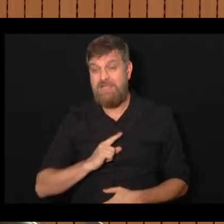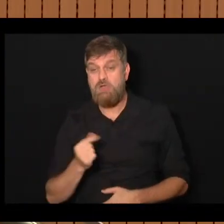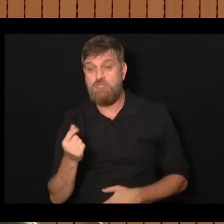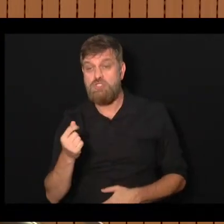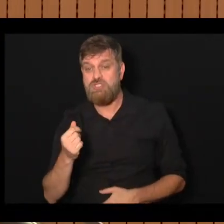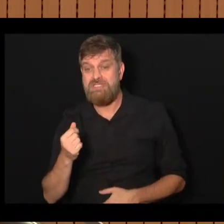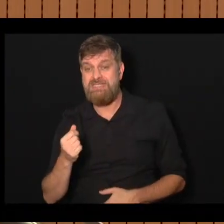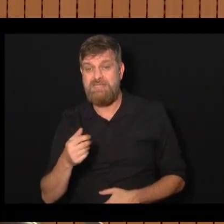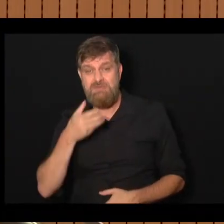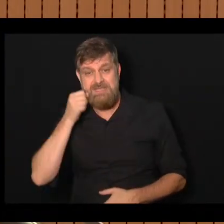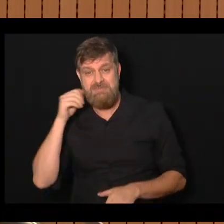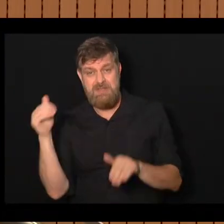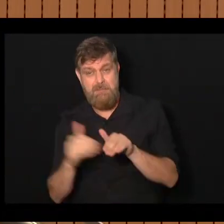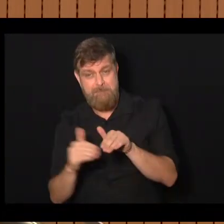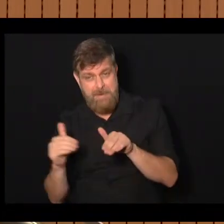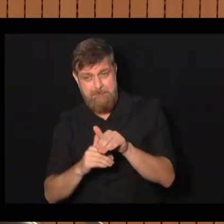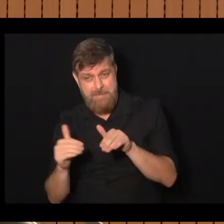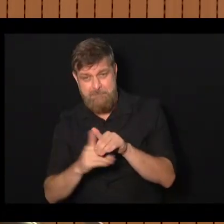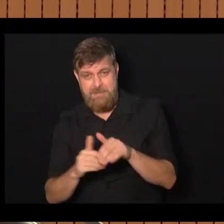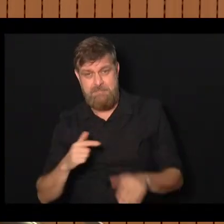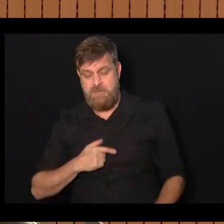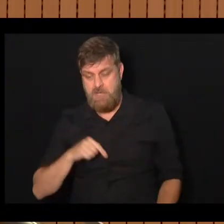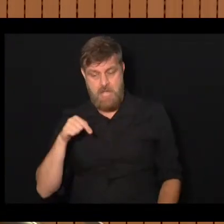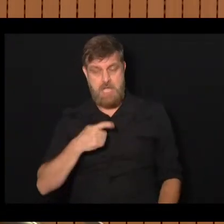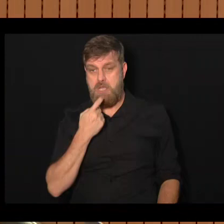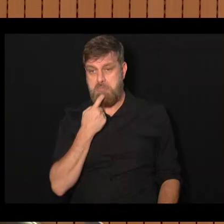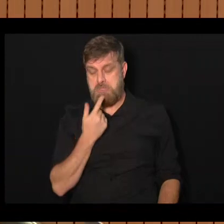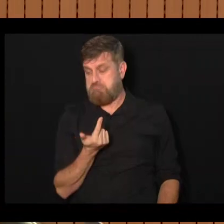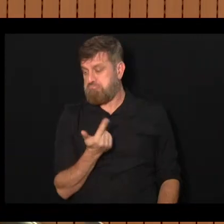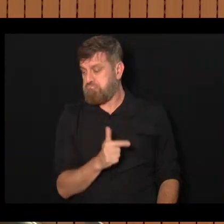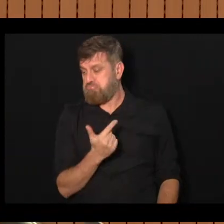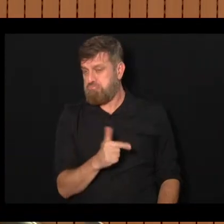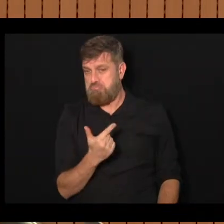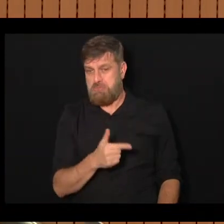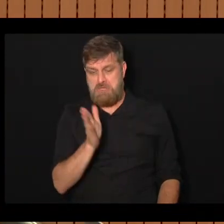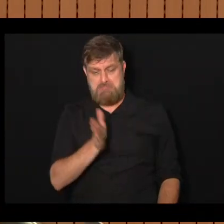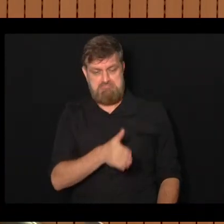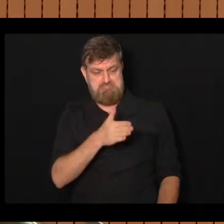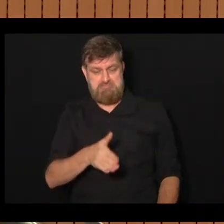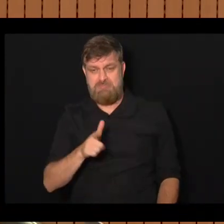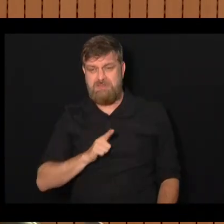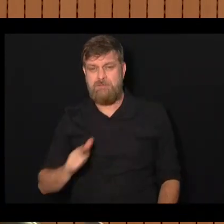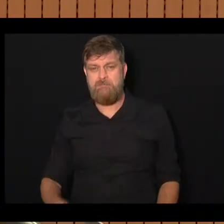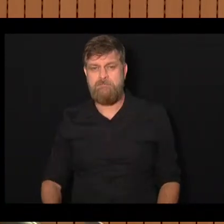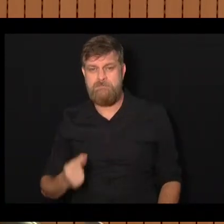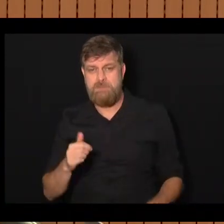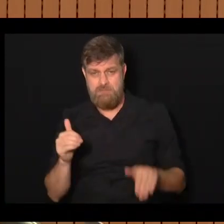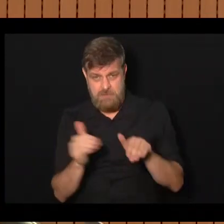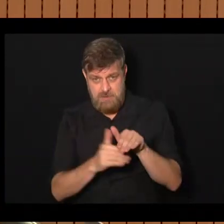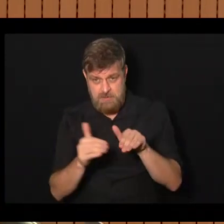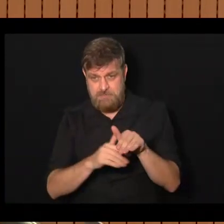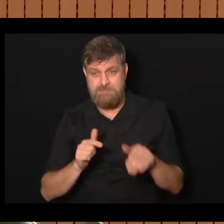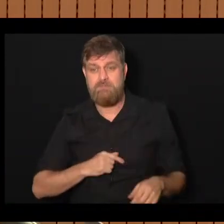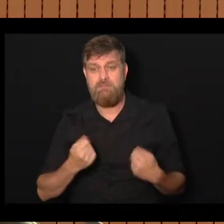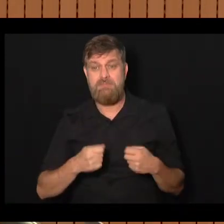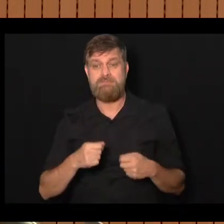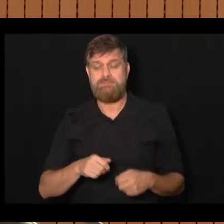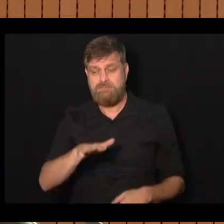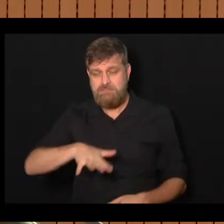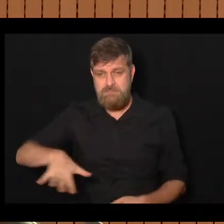de Transporte e Trânsito, fundo esse que não existe em Campinas, e esse dinheiro dentro do fundo ele deve ser empregado